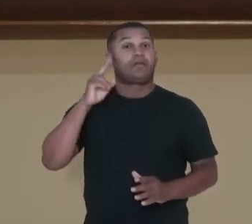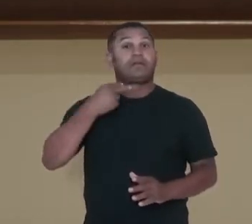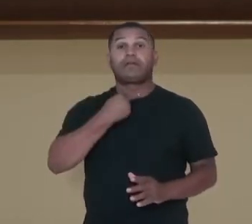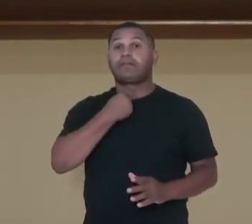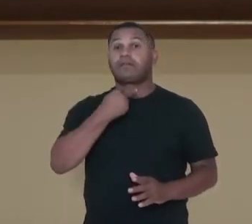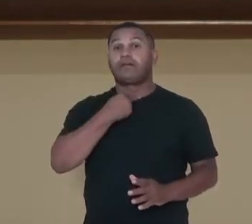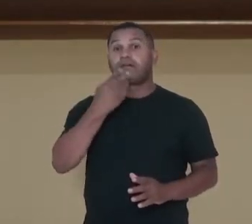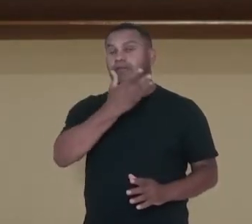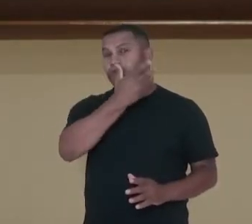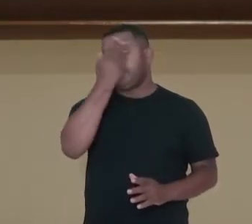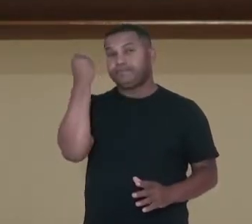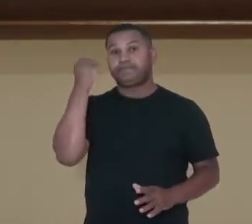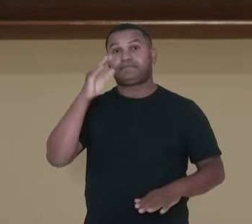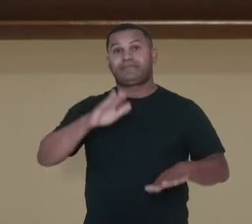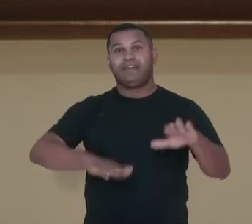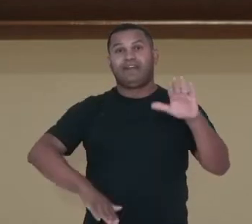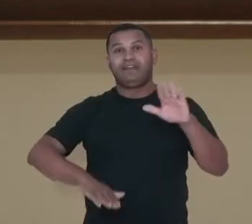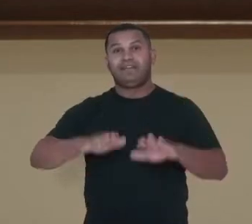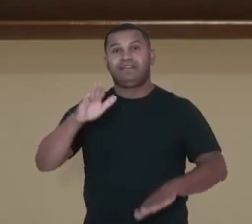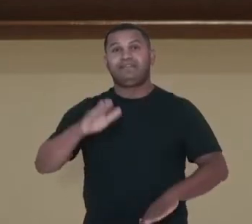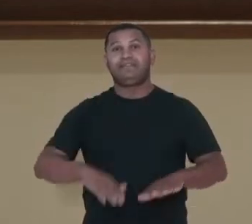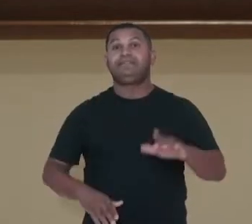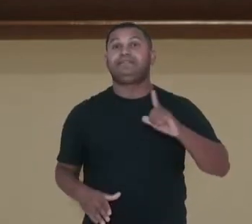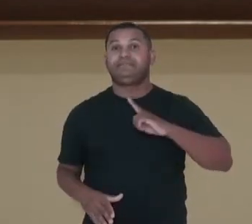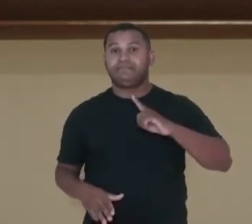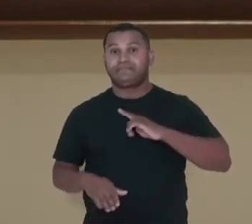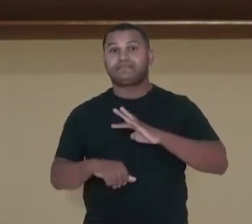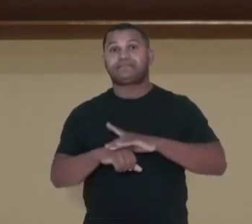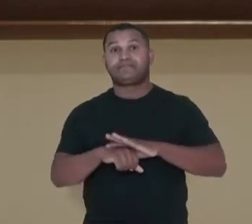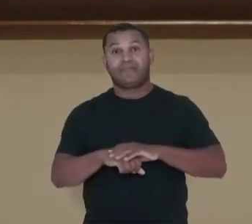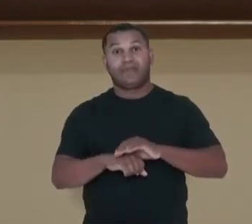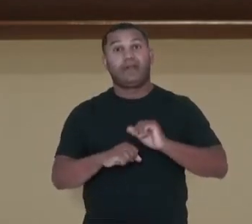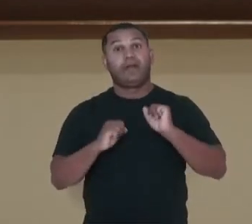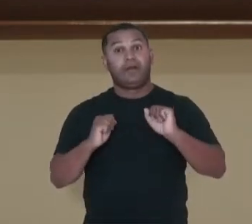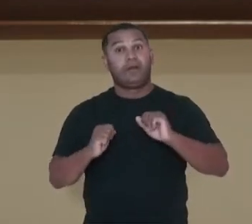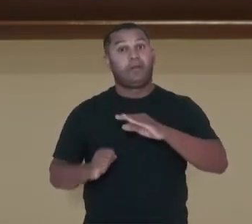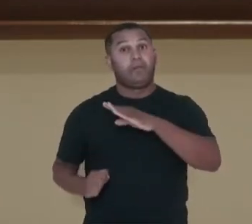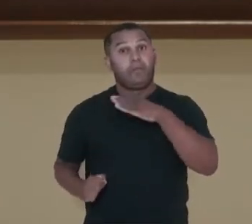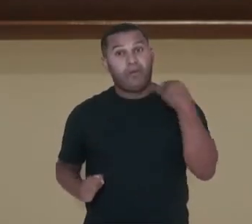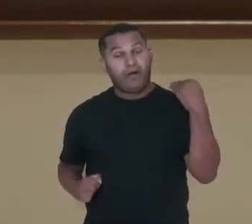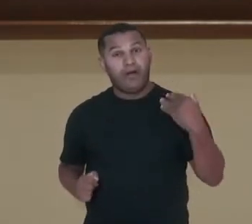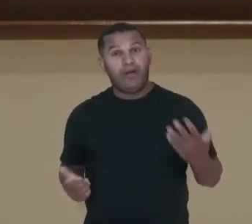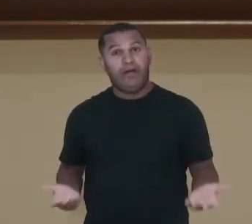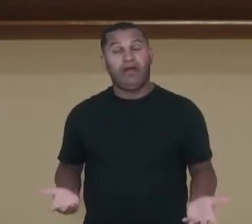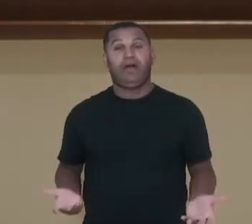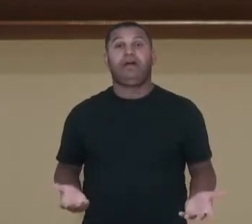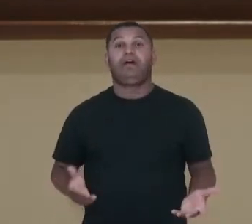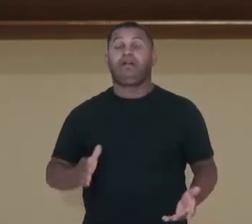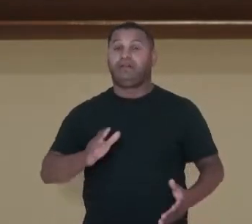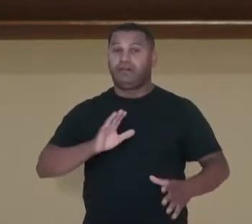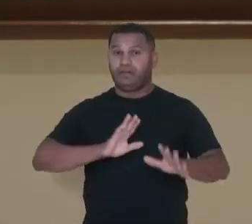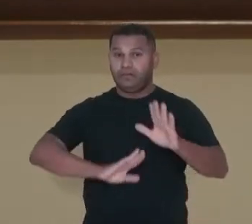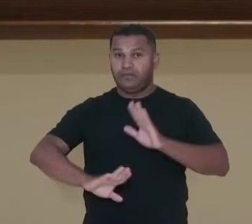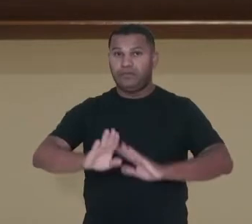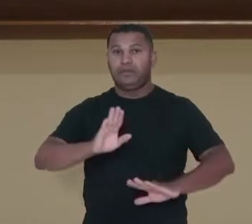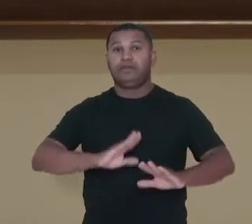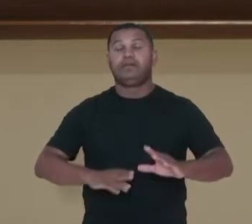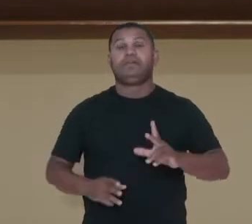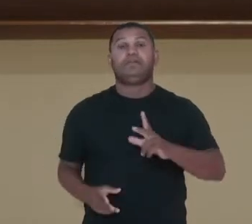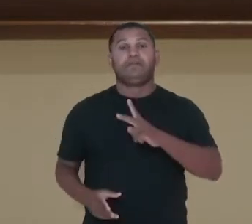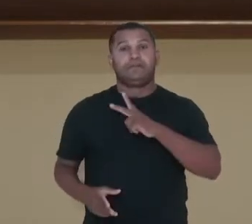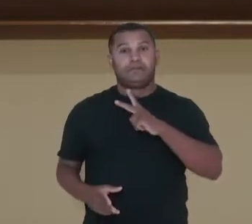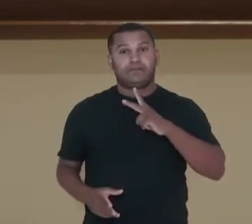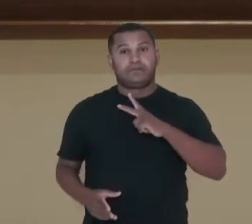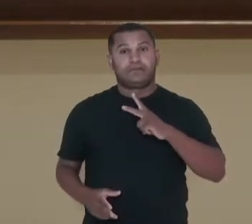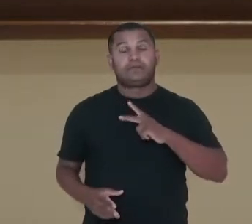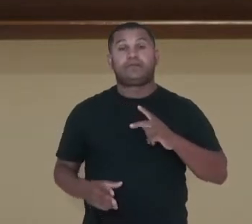que, infelizmente, as doenças matam. Então, nós temos que cuidar, realizar a